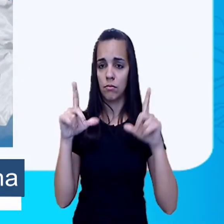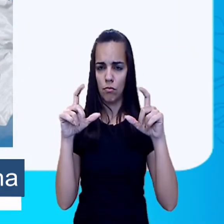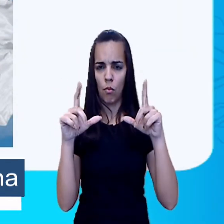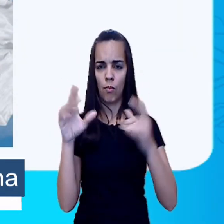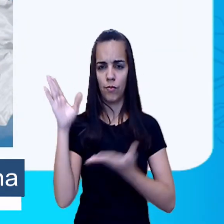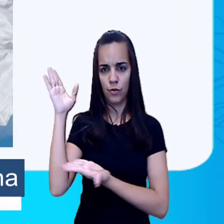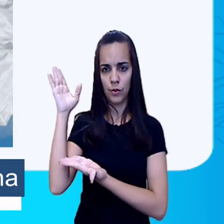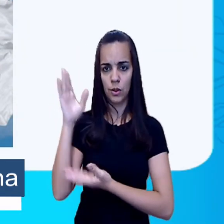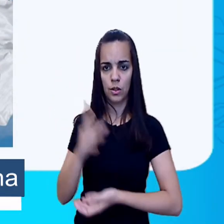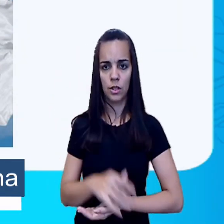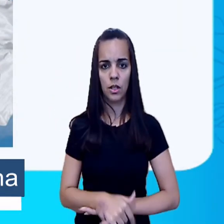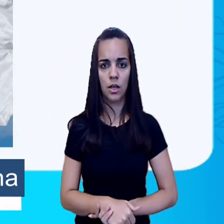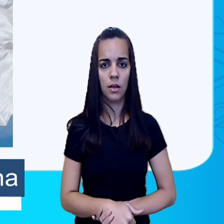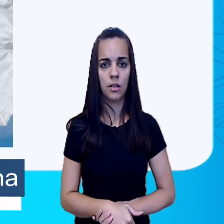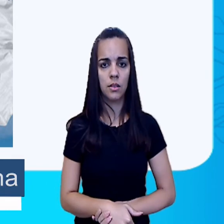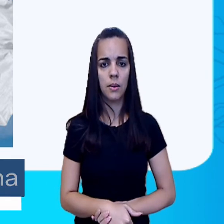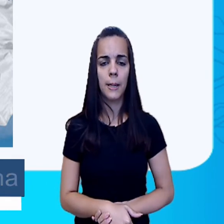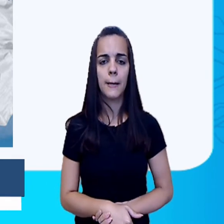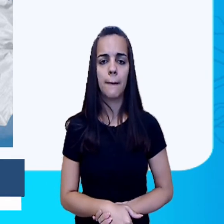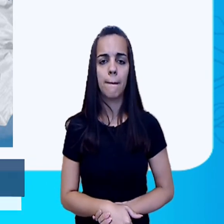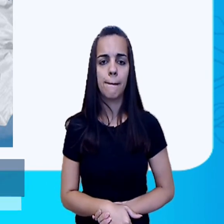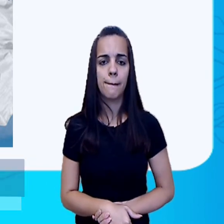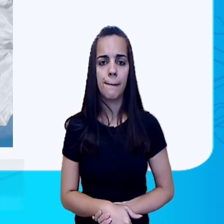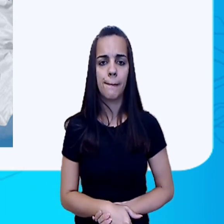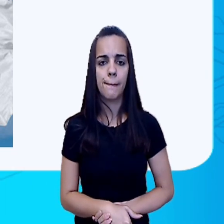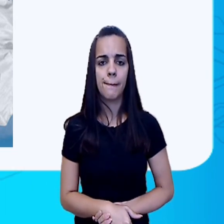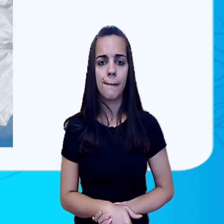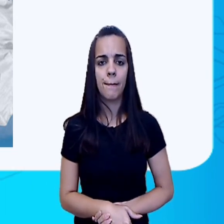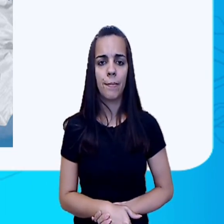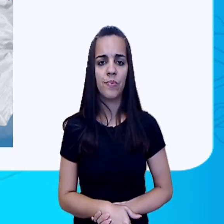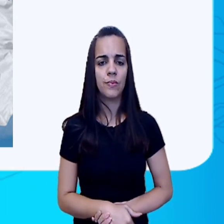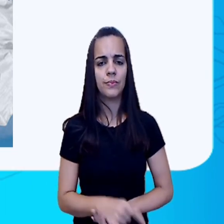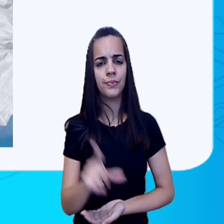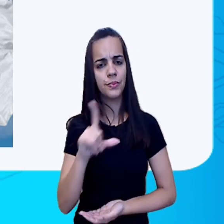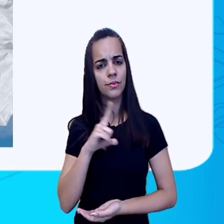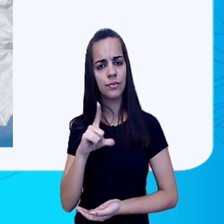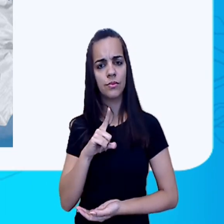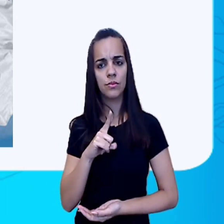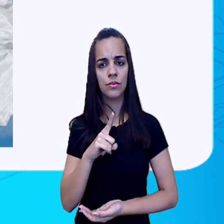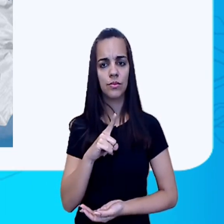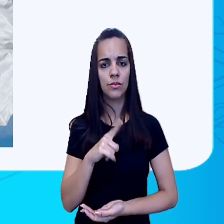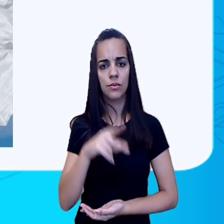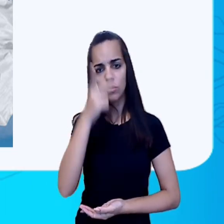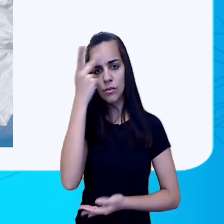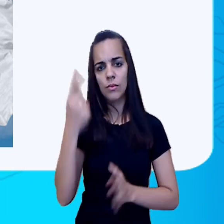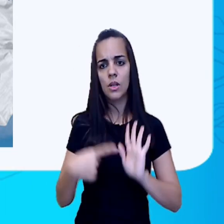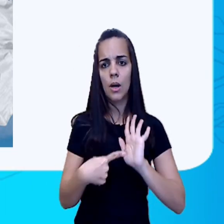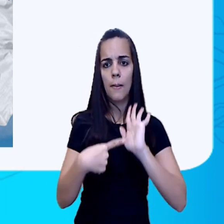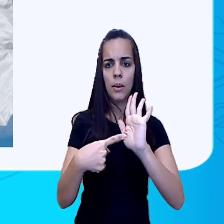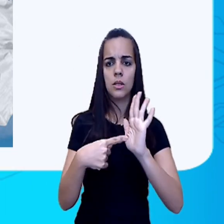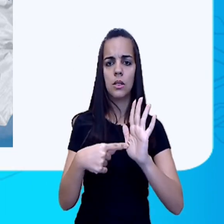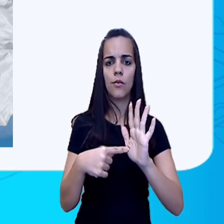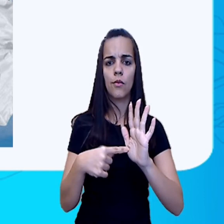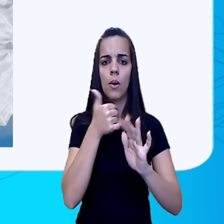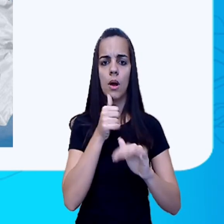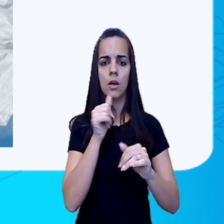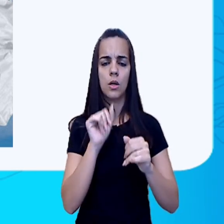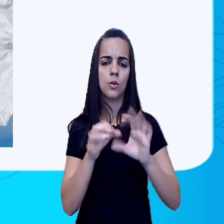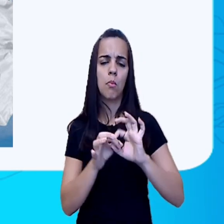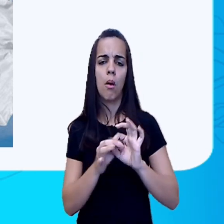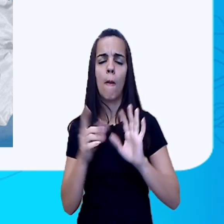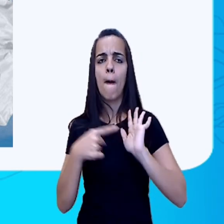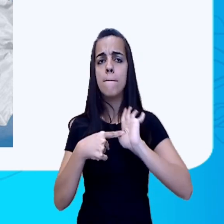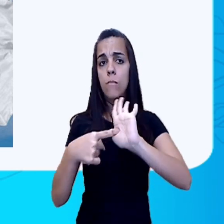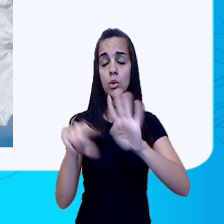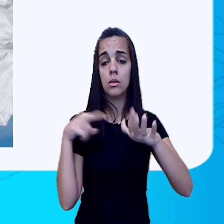dos conjurados baianos. Então, aqui eles querendo ação, mãos para cima, um grito de